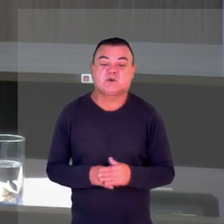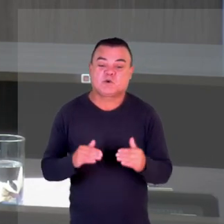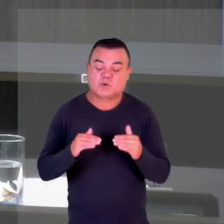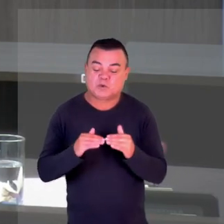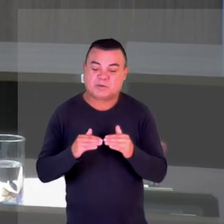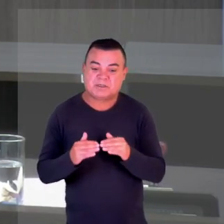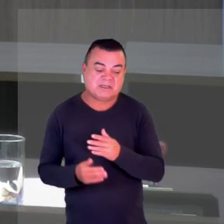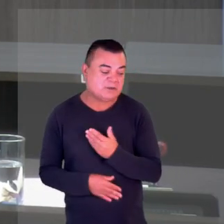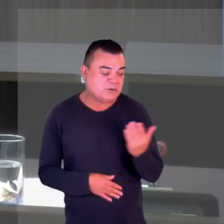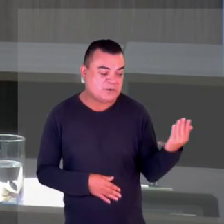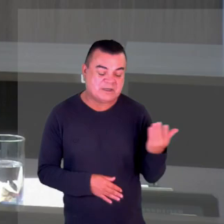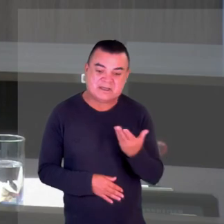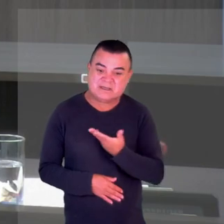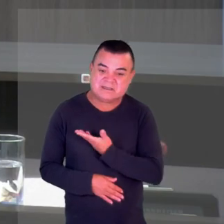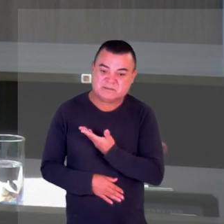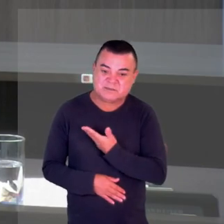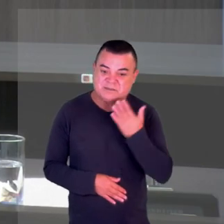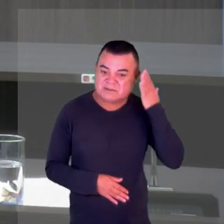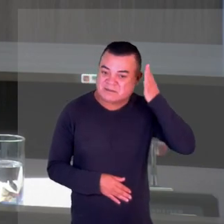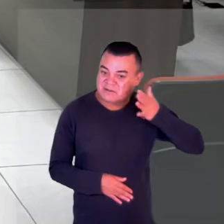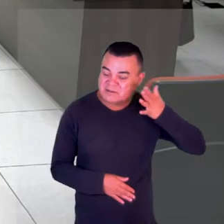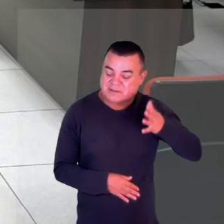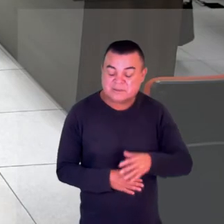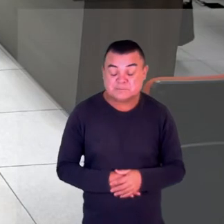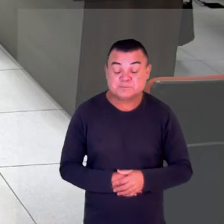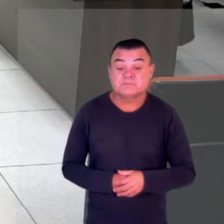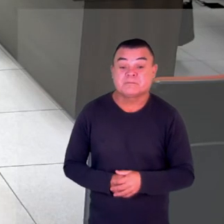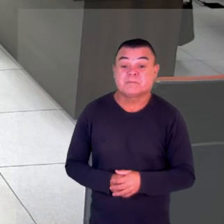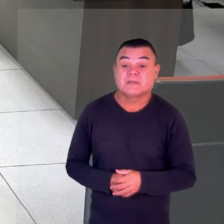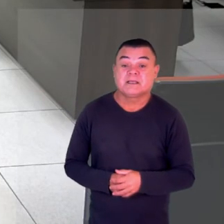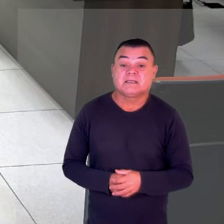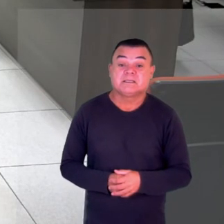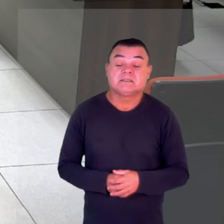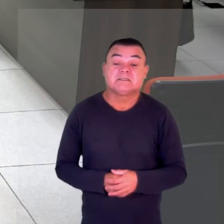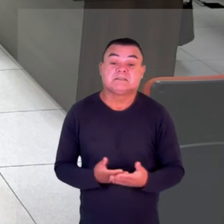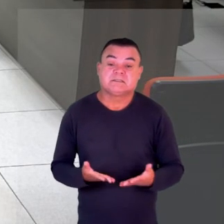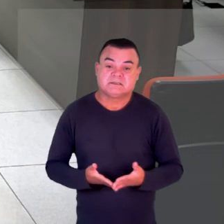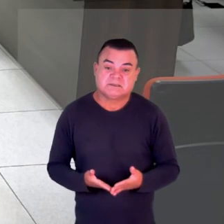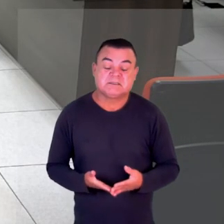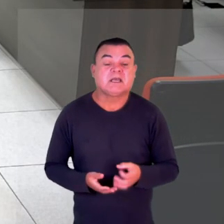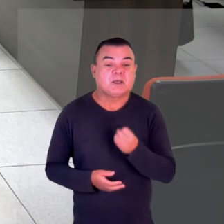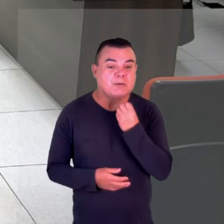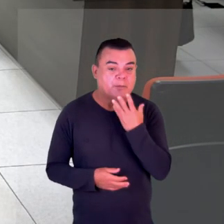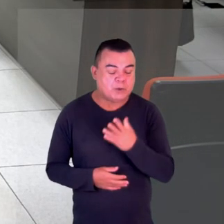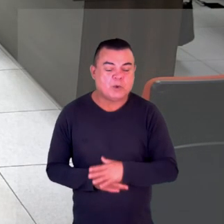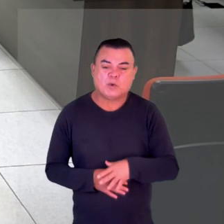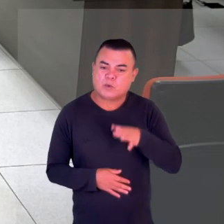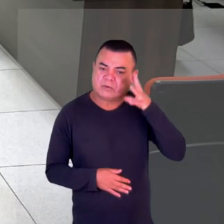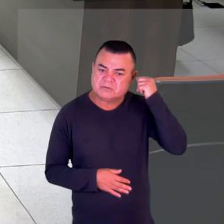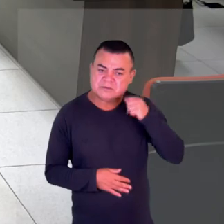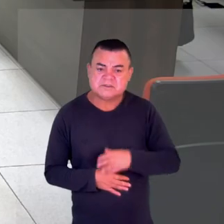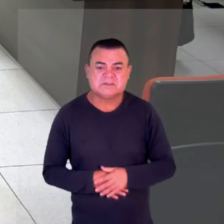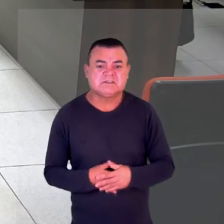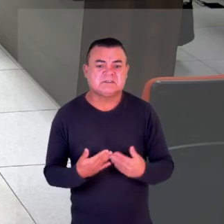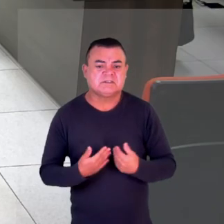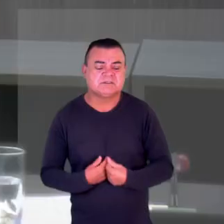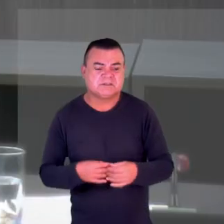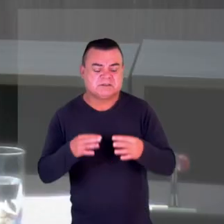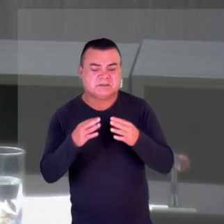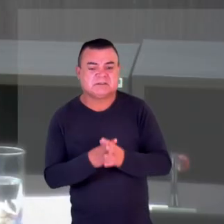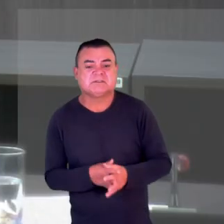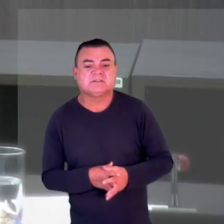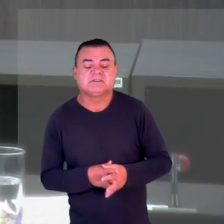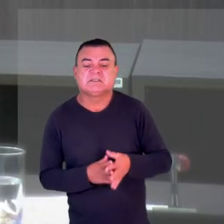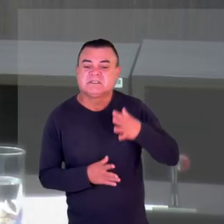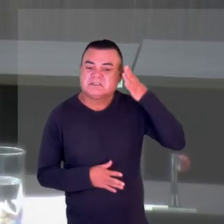aqui panelistas da essa mesa e e sem demoras muito bom também ouvir Os relatos então a fala de abertura